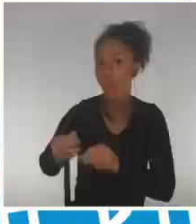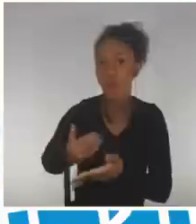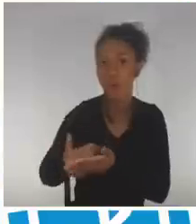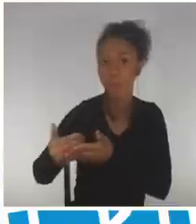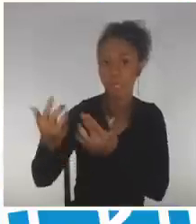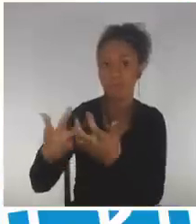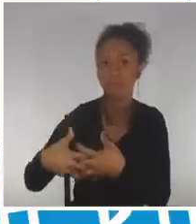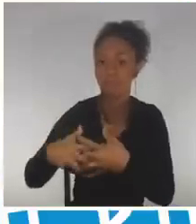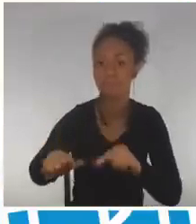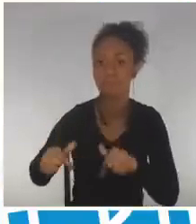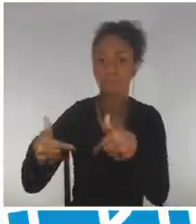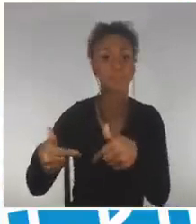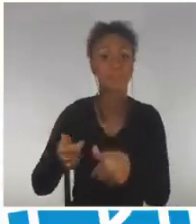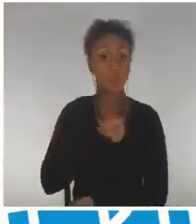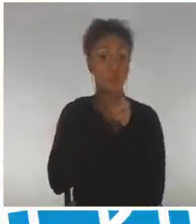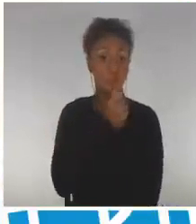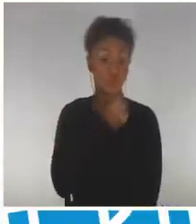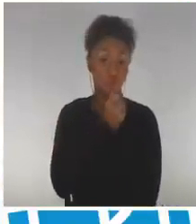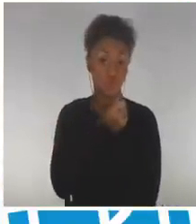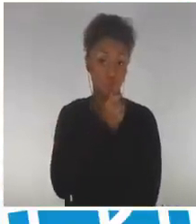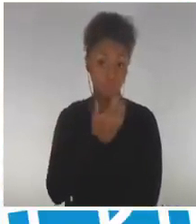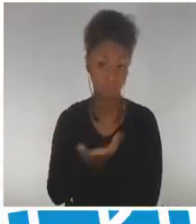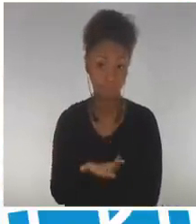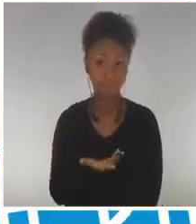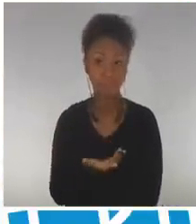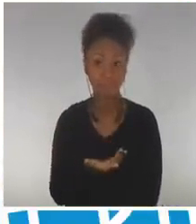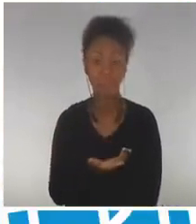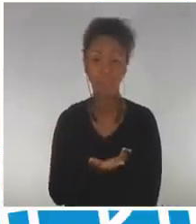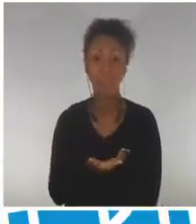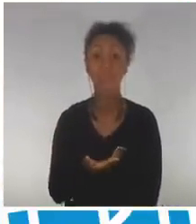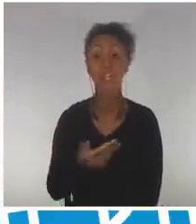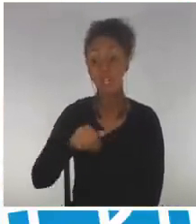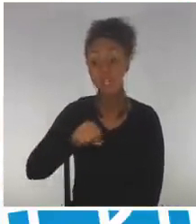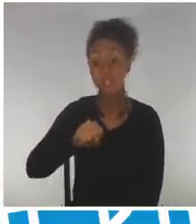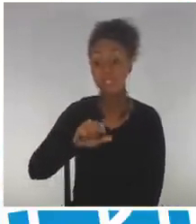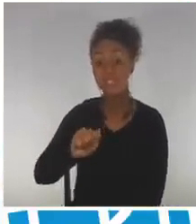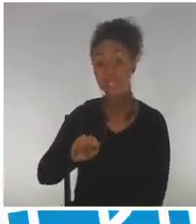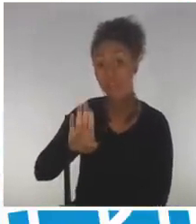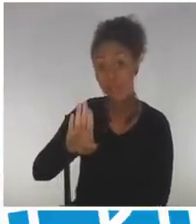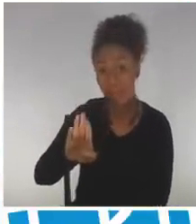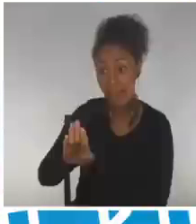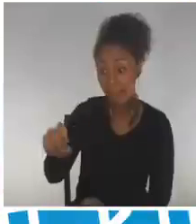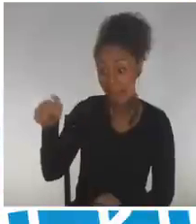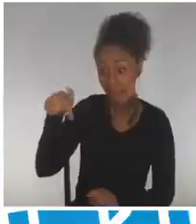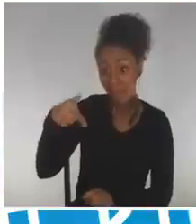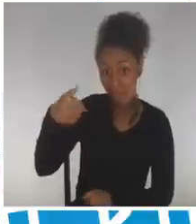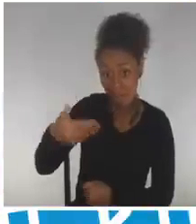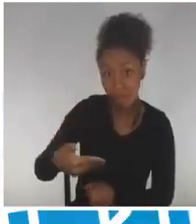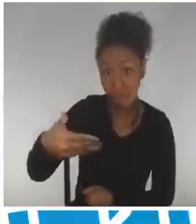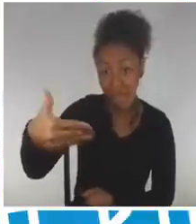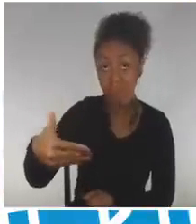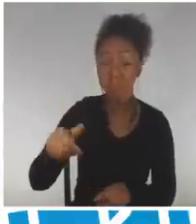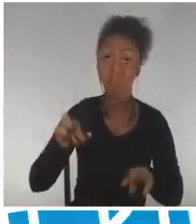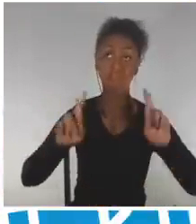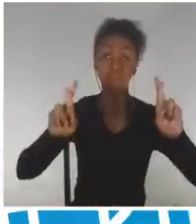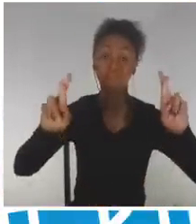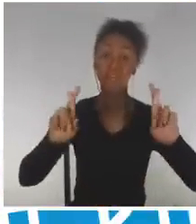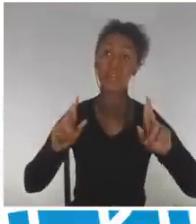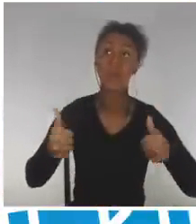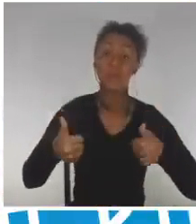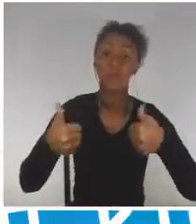digamos que saia o SAEB esse ano e que corra tudo bem, né? Vou apostar